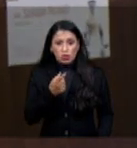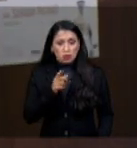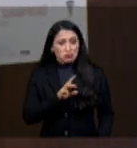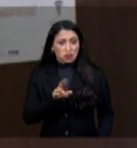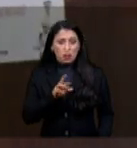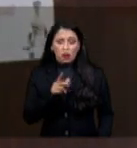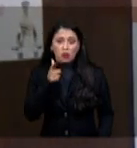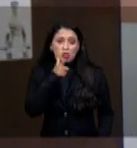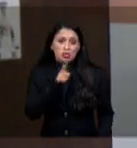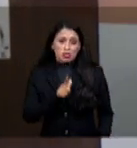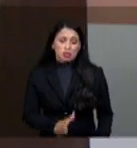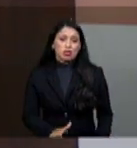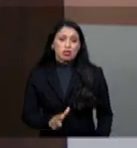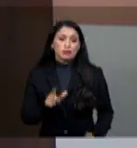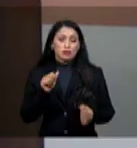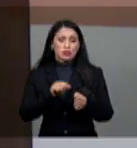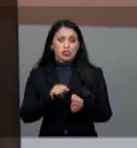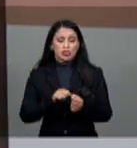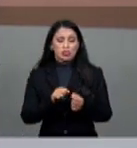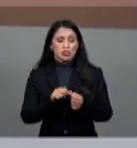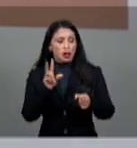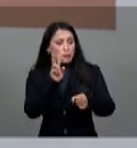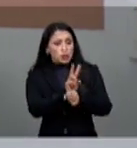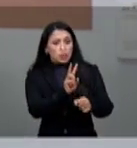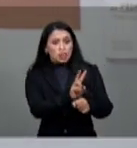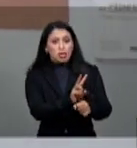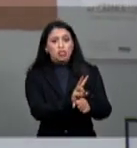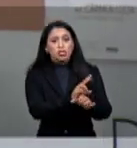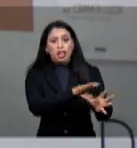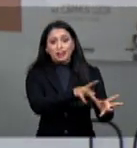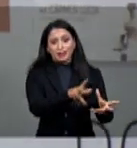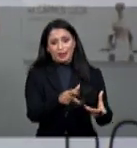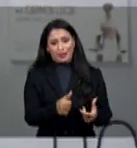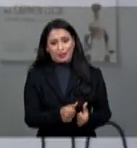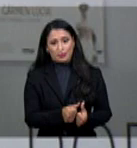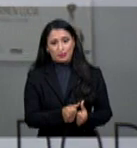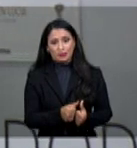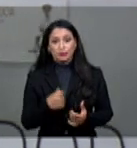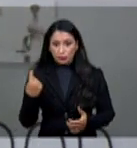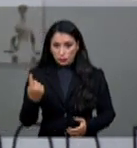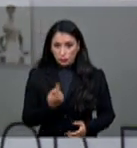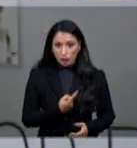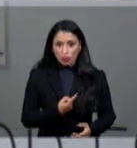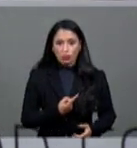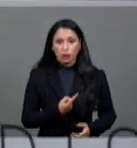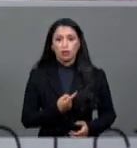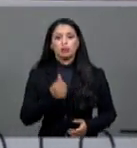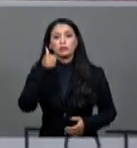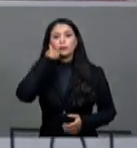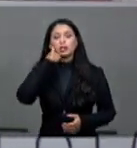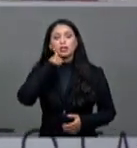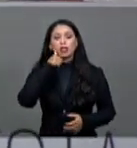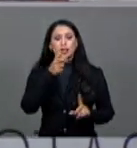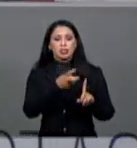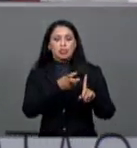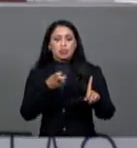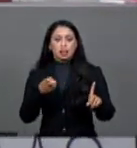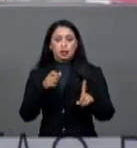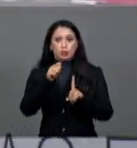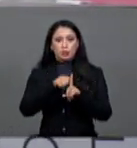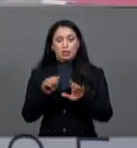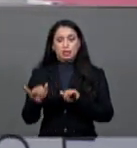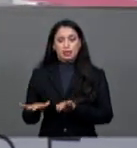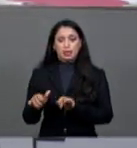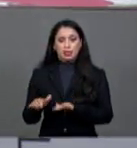Diante desse cenário, eu quero destacar aqui que nós, mulheres indígenas, em setembro desse ano,